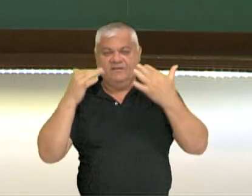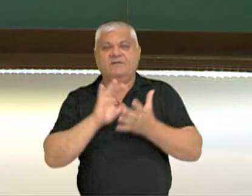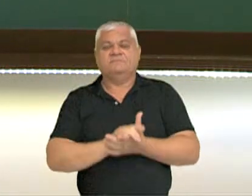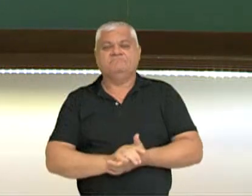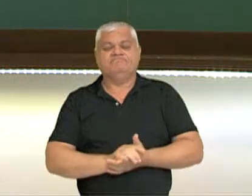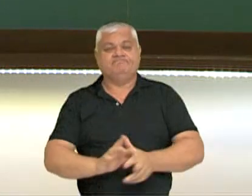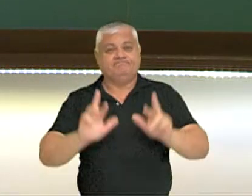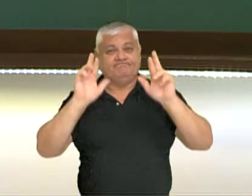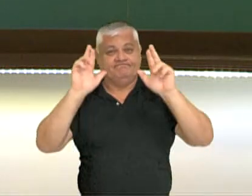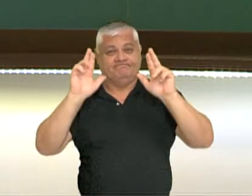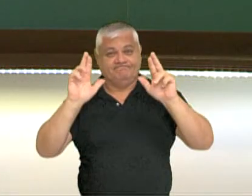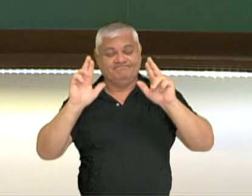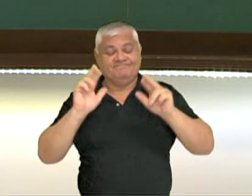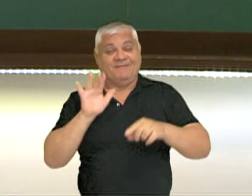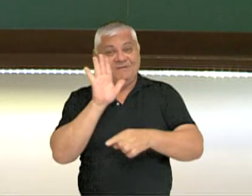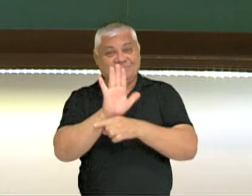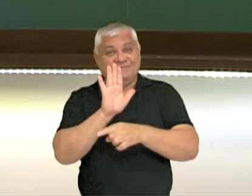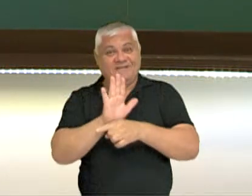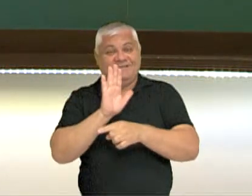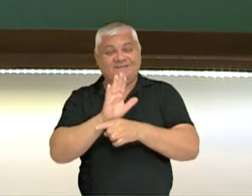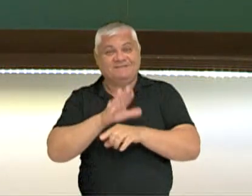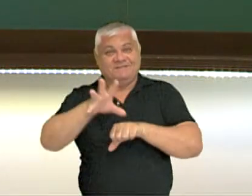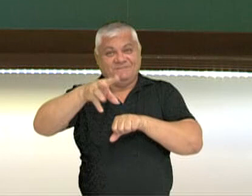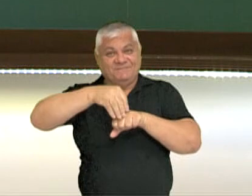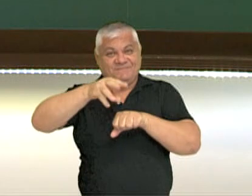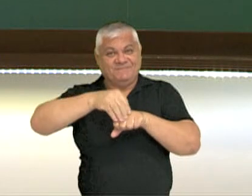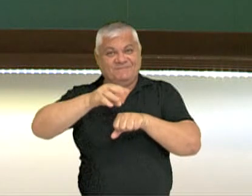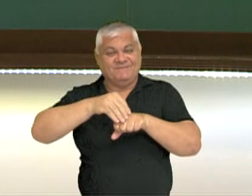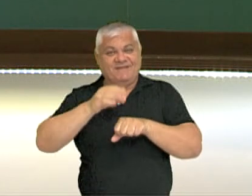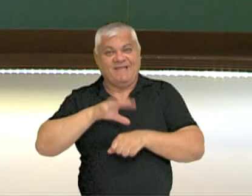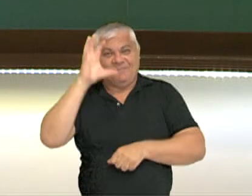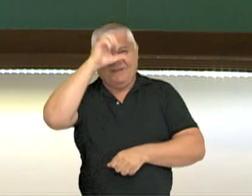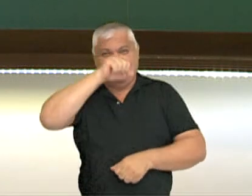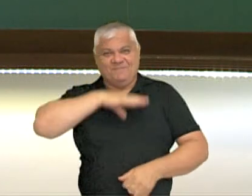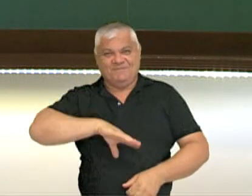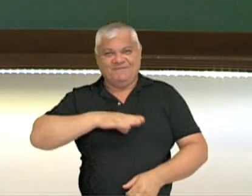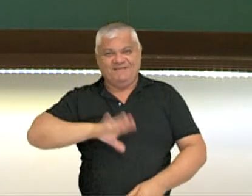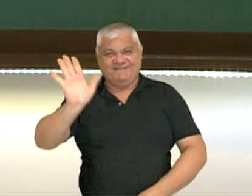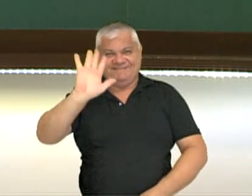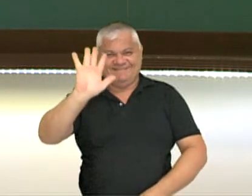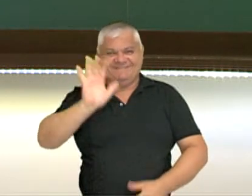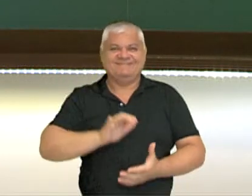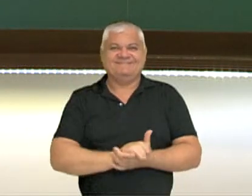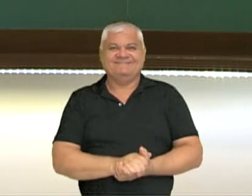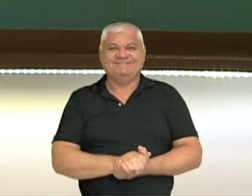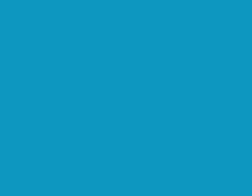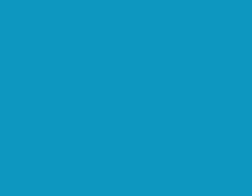Espero que ela tenha servido um pouquinho mais para você aprender sobre a língua portuguesa. Abraço!